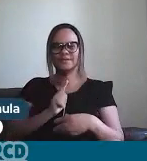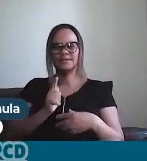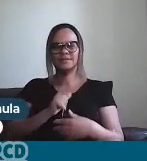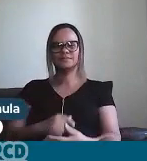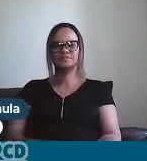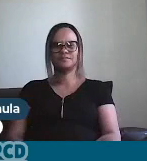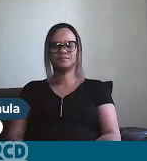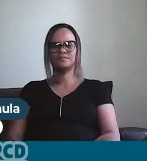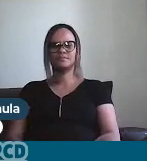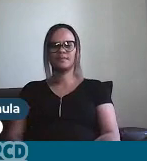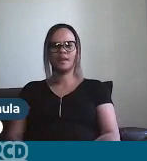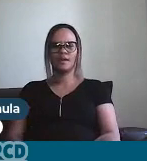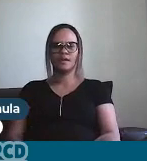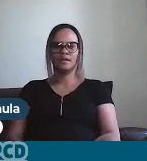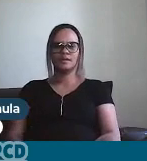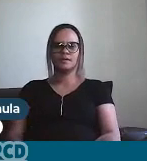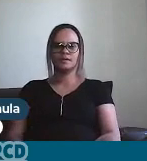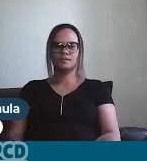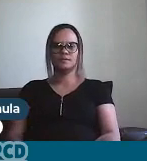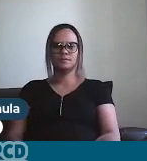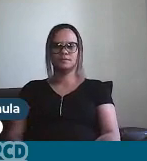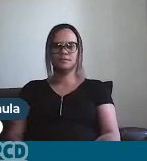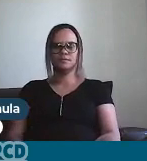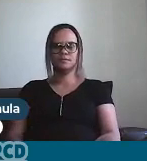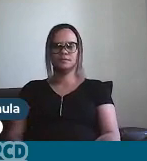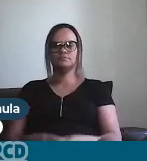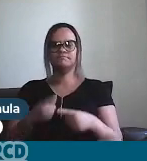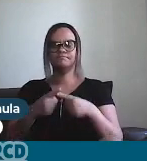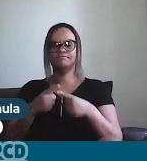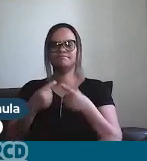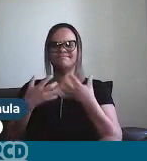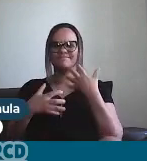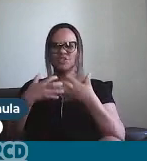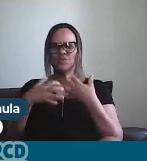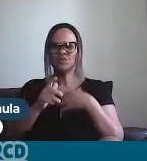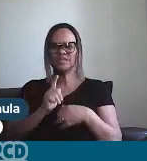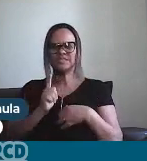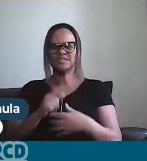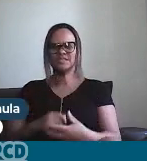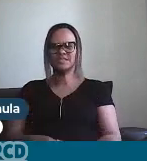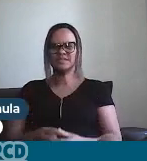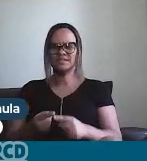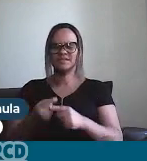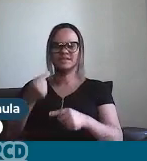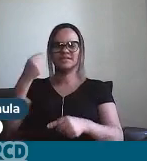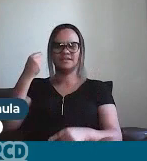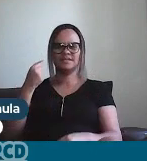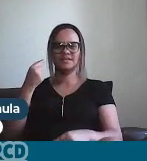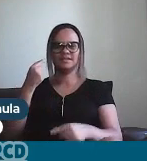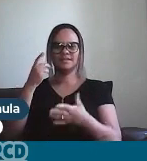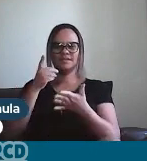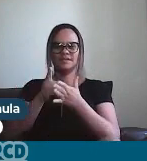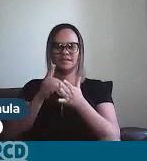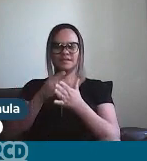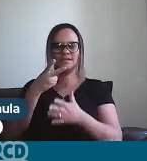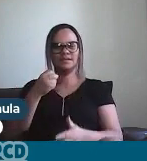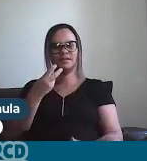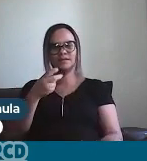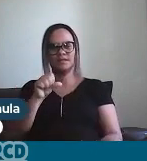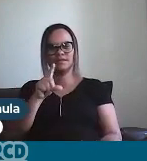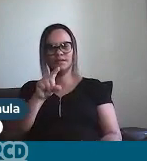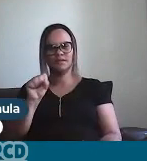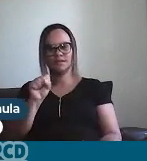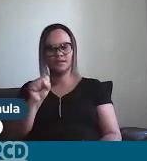tento sempre publicar uns assuntos assim. Por que essa confusão existe? Porque antigamente, lá no Decreto 3.298, que é nosso